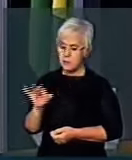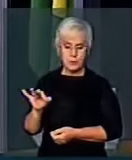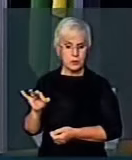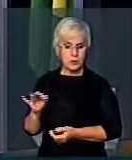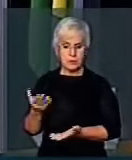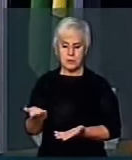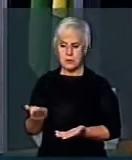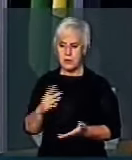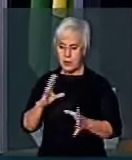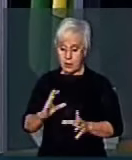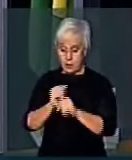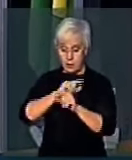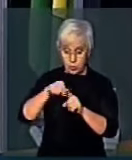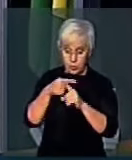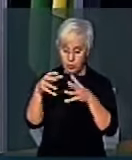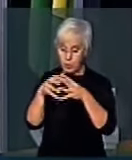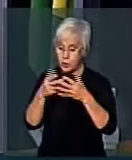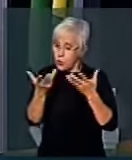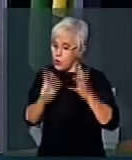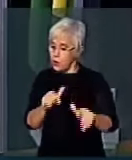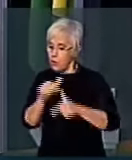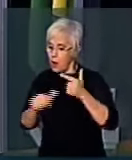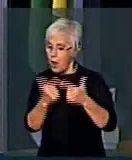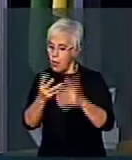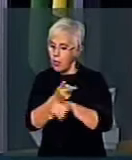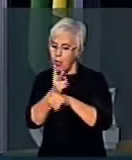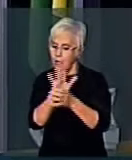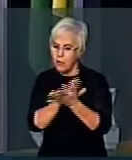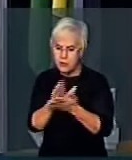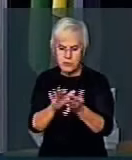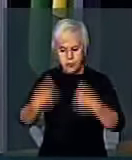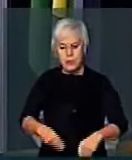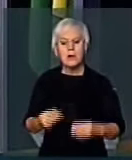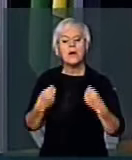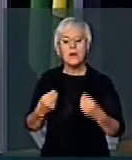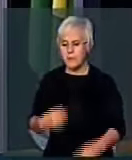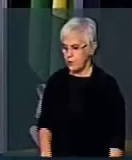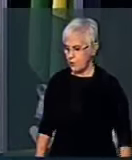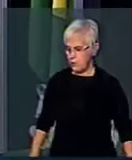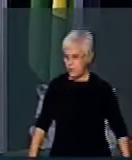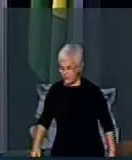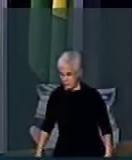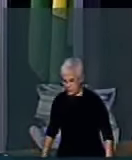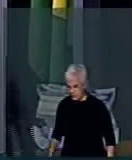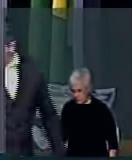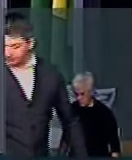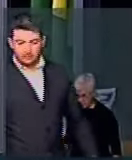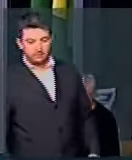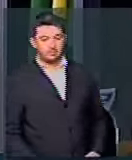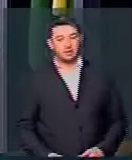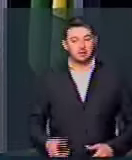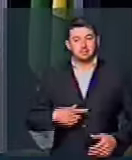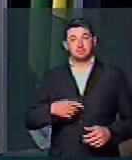no Brasil. Somando aqueles que não procuram emprego porque desistiram, nós nos aproximamos de